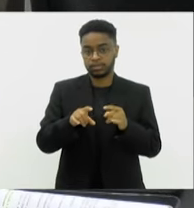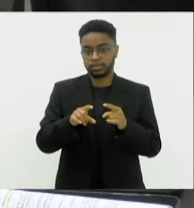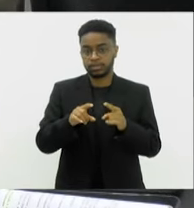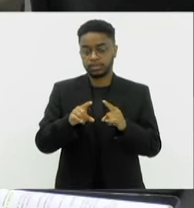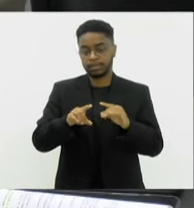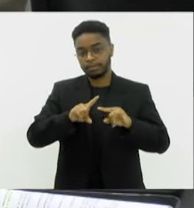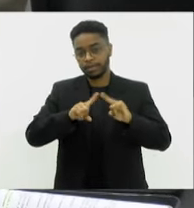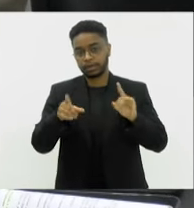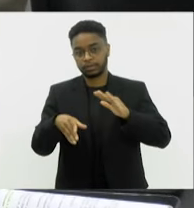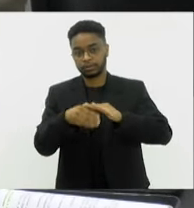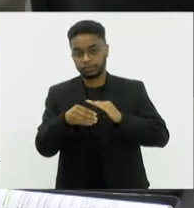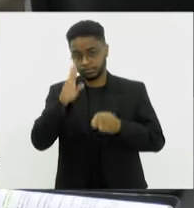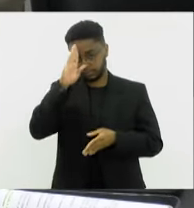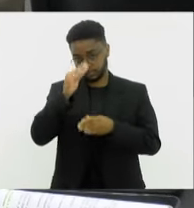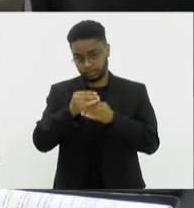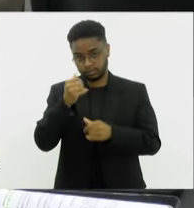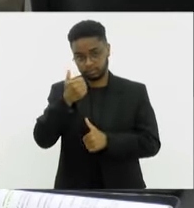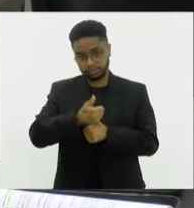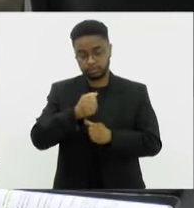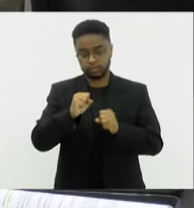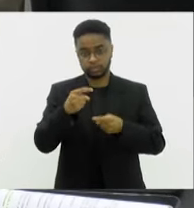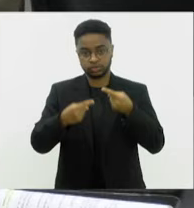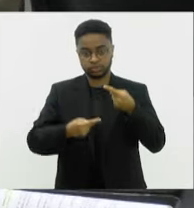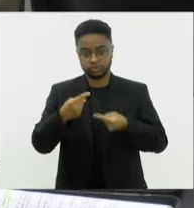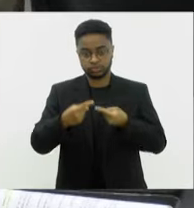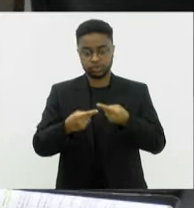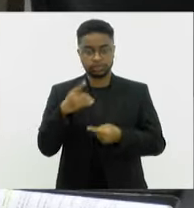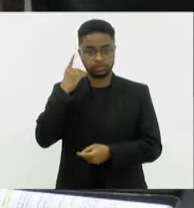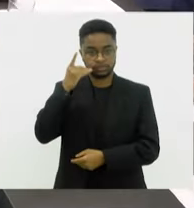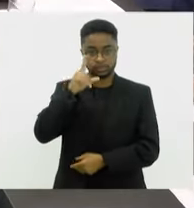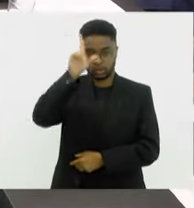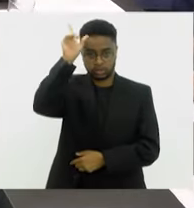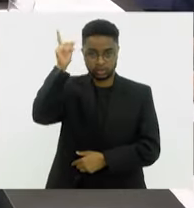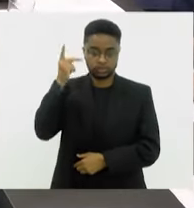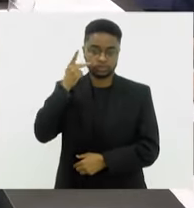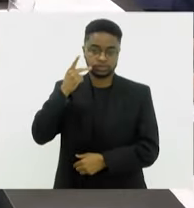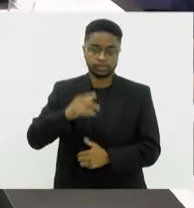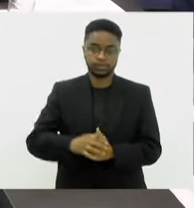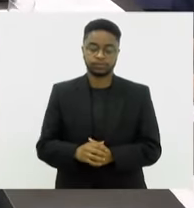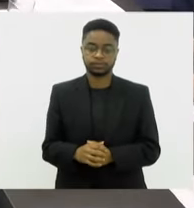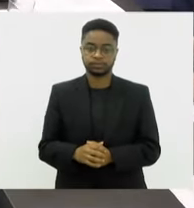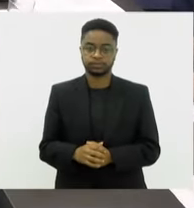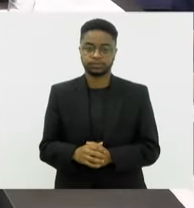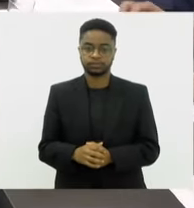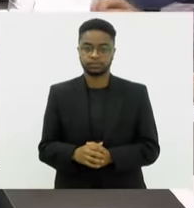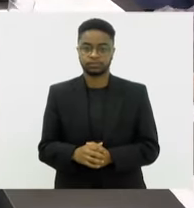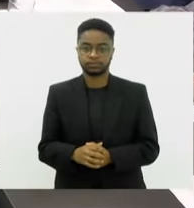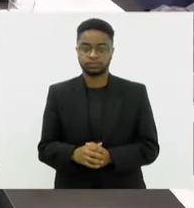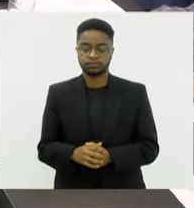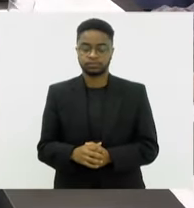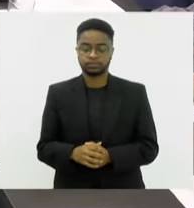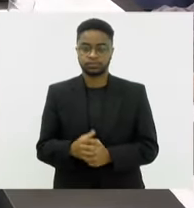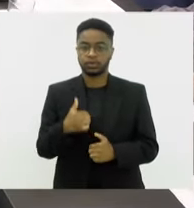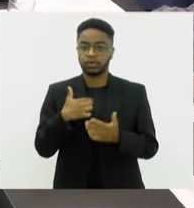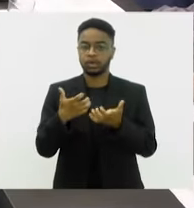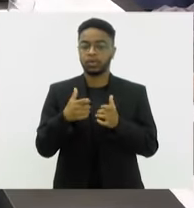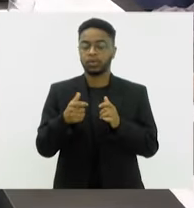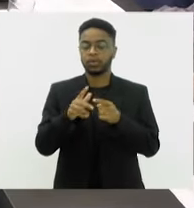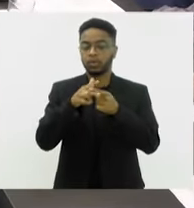Em discussão. Senhor presidente. Deputado Luiz Paulo. Primeiro, corrigir a